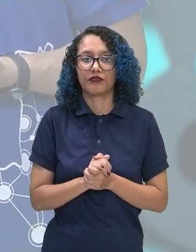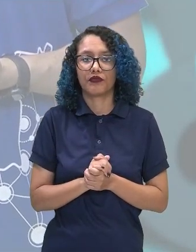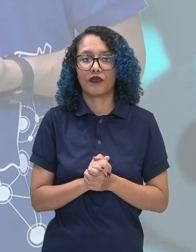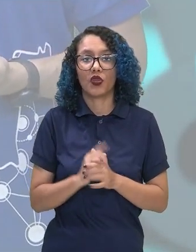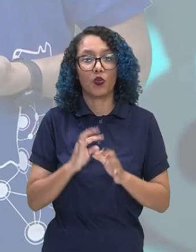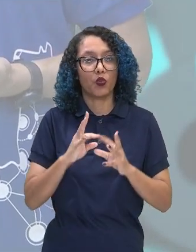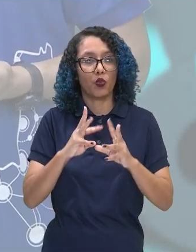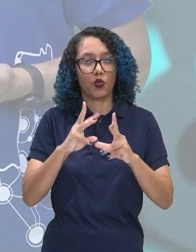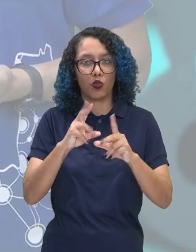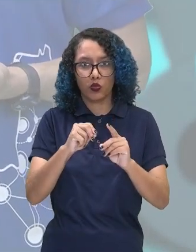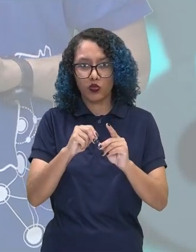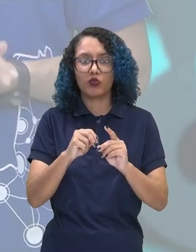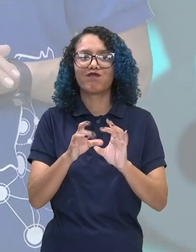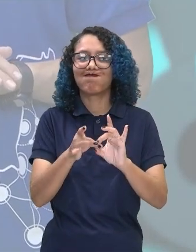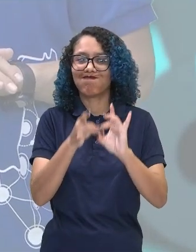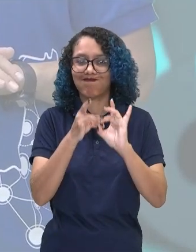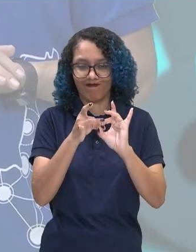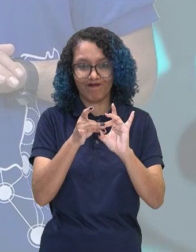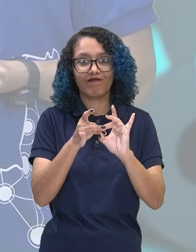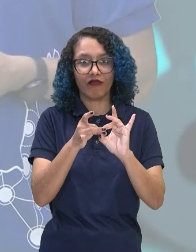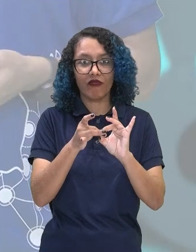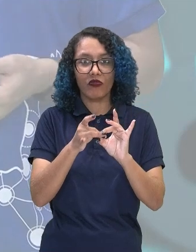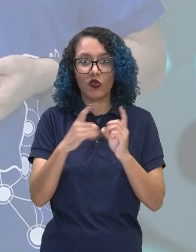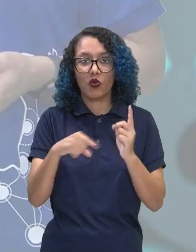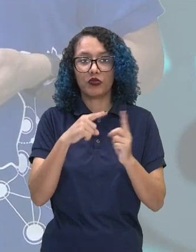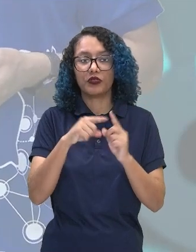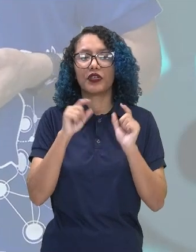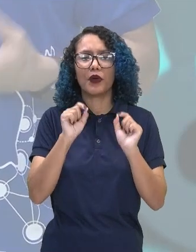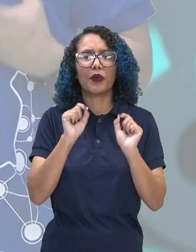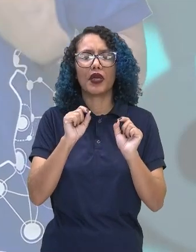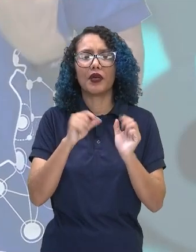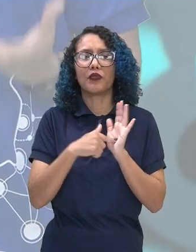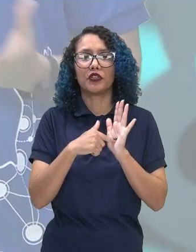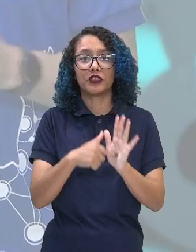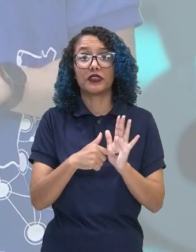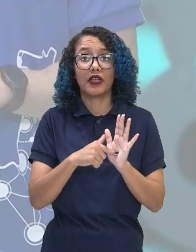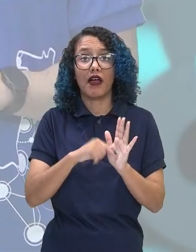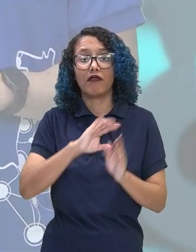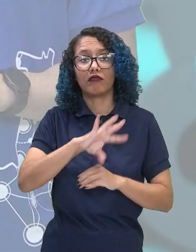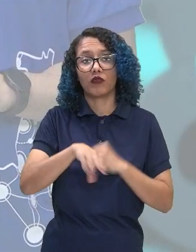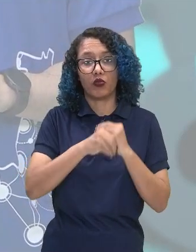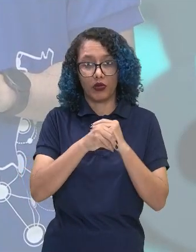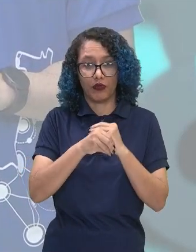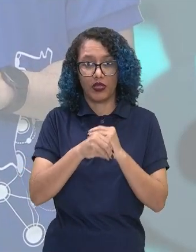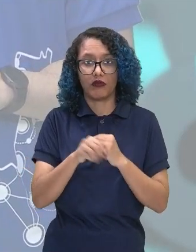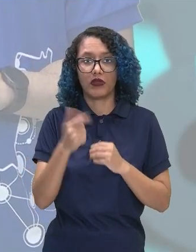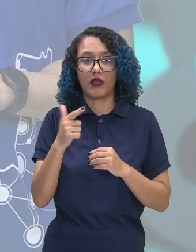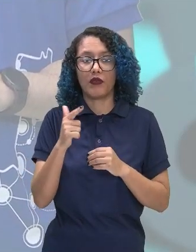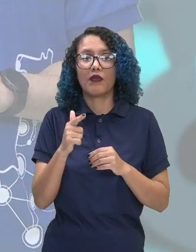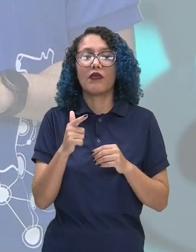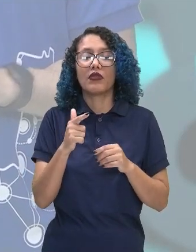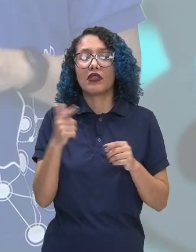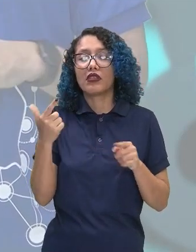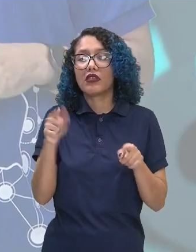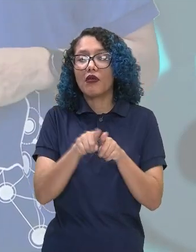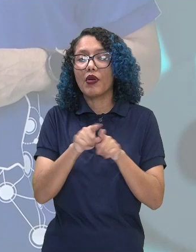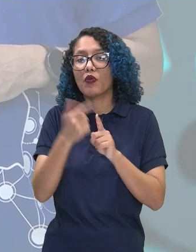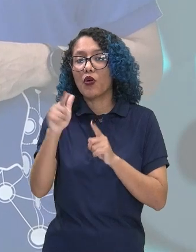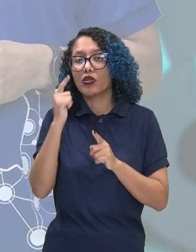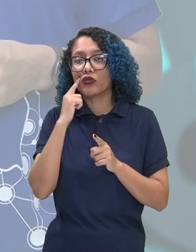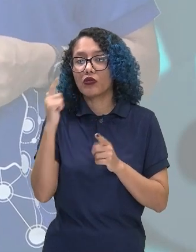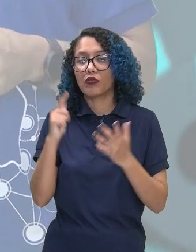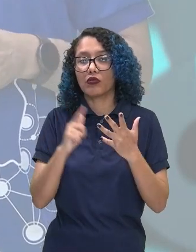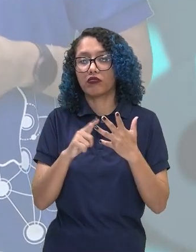sua função, que é indicar a adição de ideia. Also também é uma conjunção que a gente utiliza bastante,